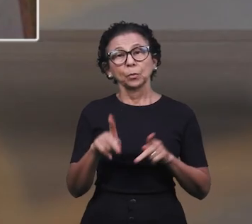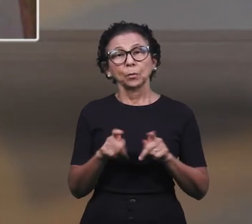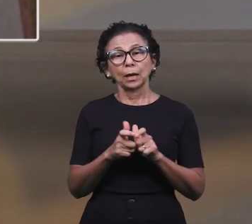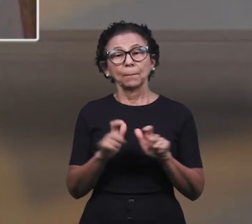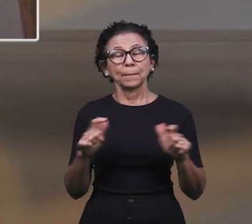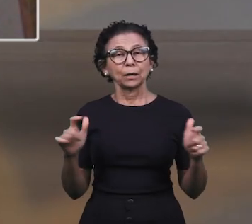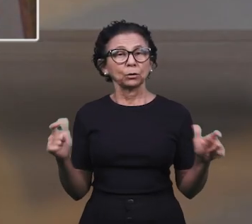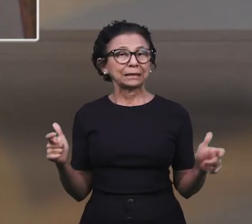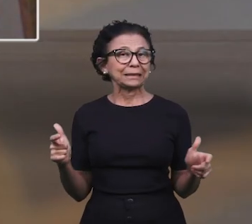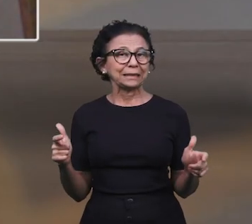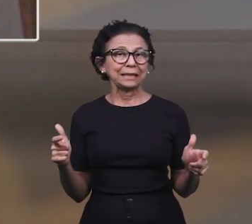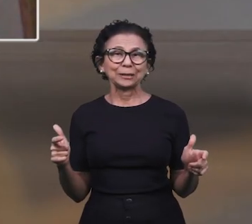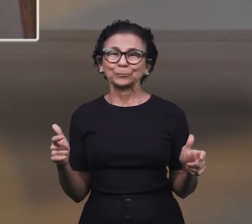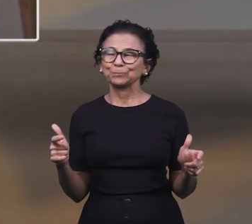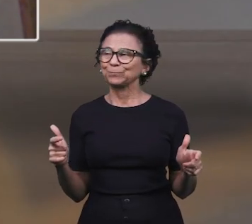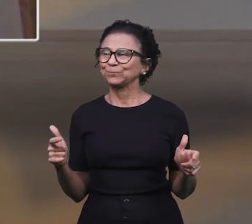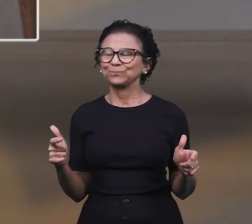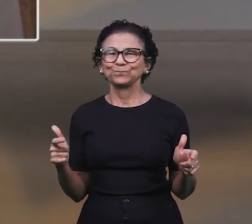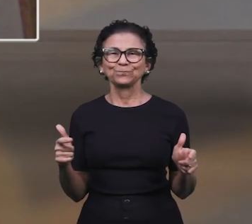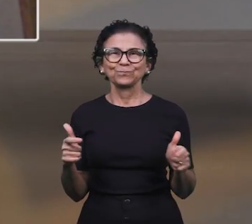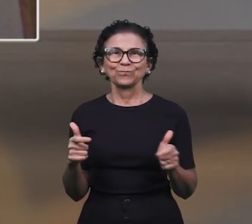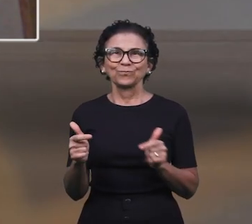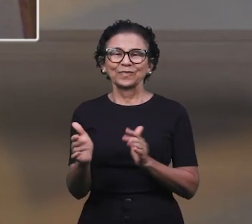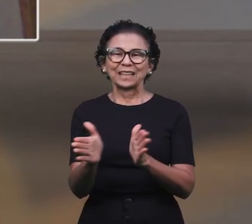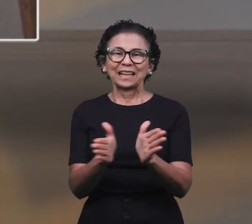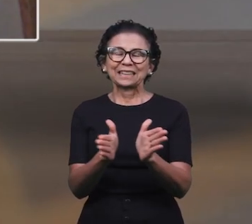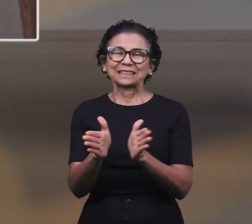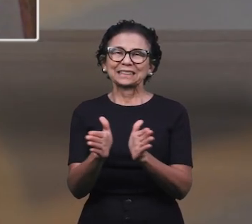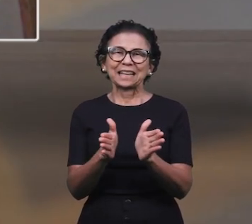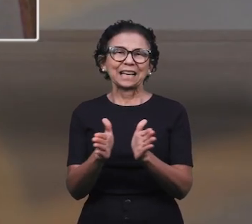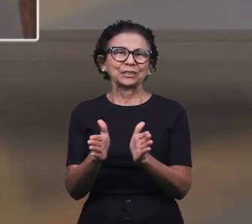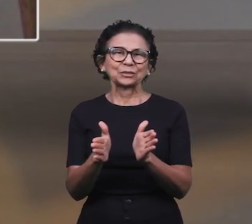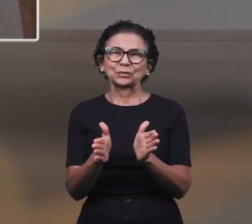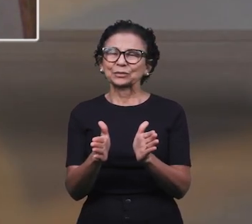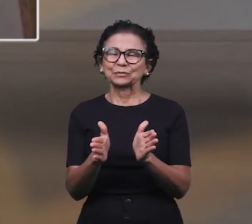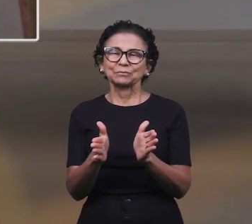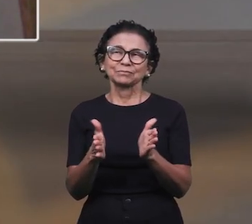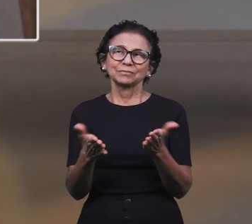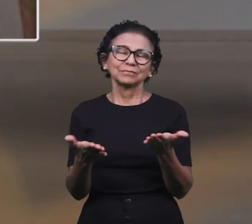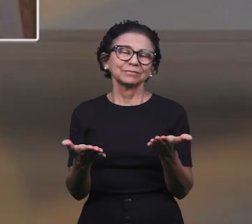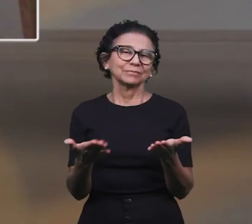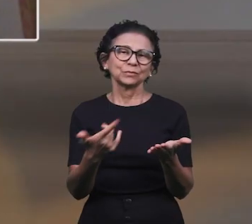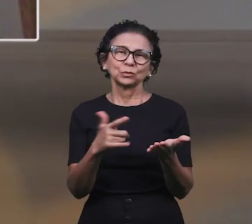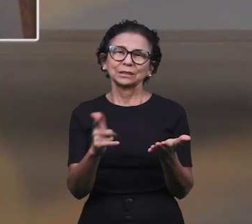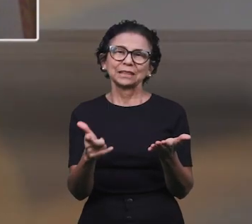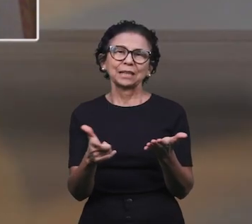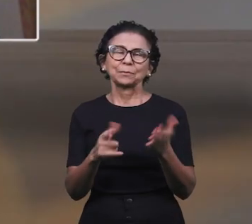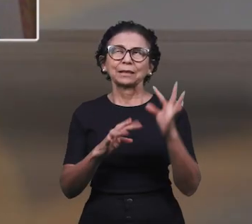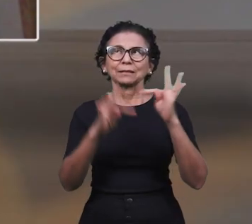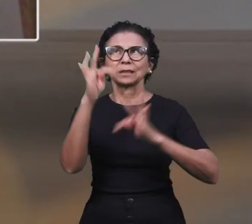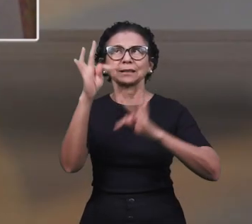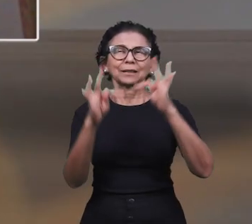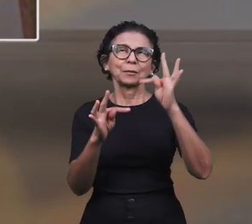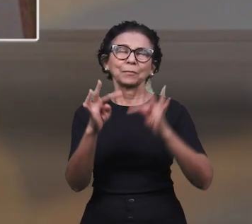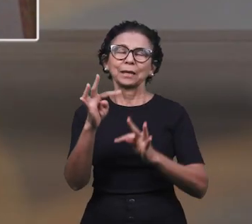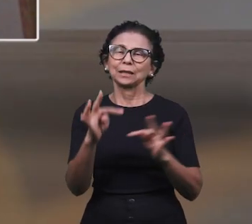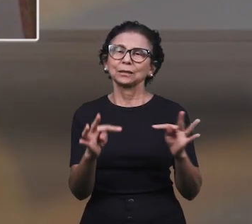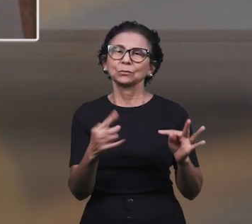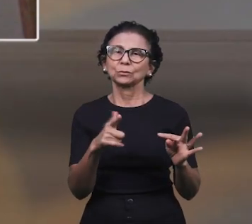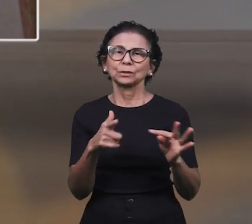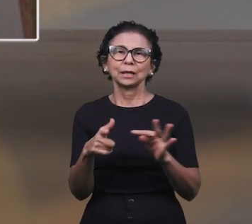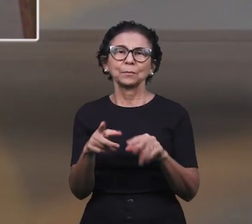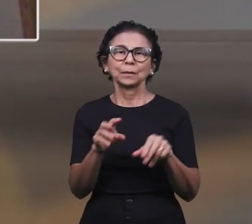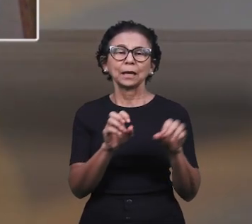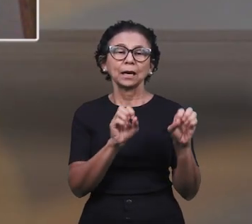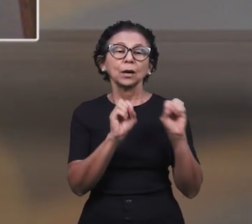não consegue acesso, às vezes até mesmo um tratamento de orientação, um tratamento que é